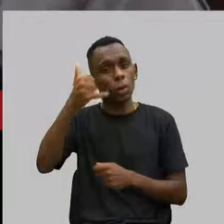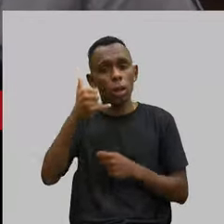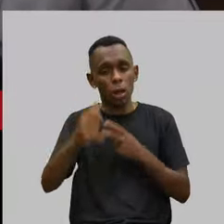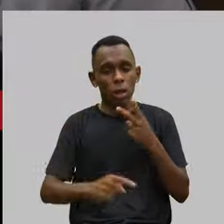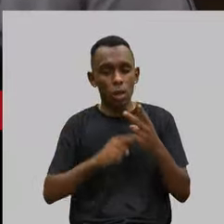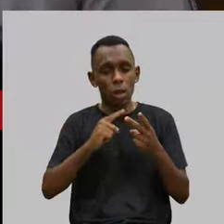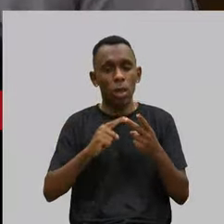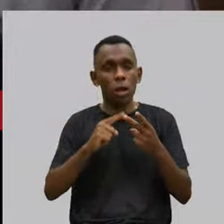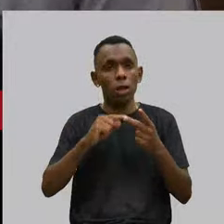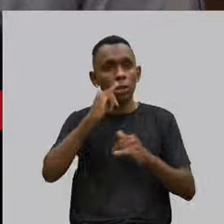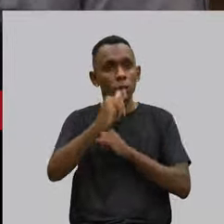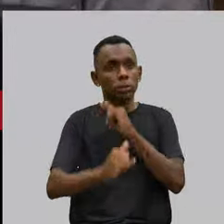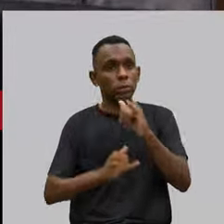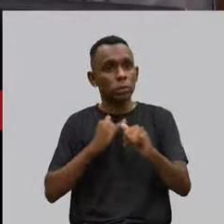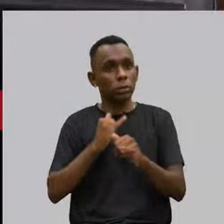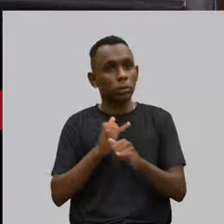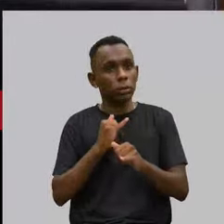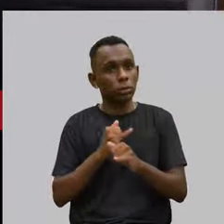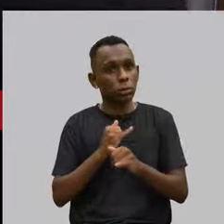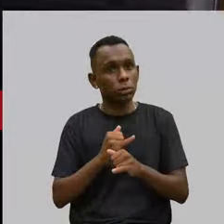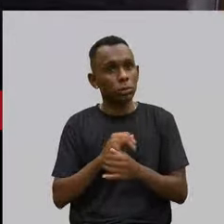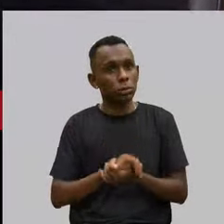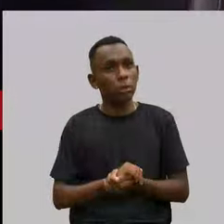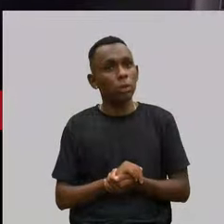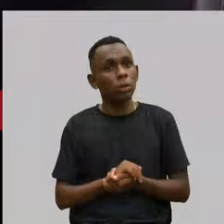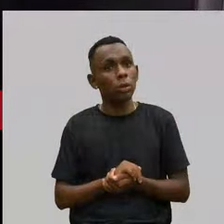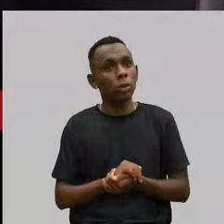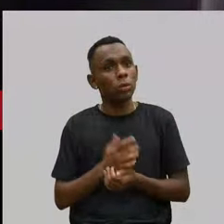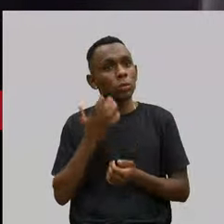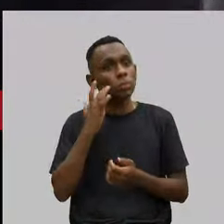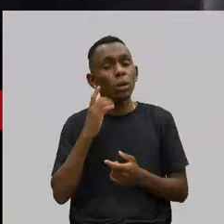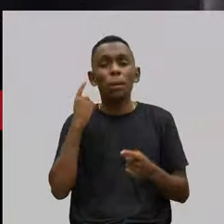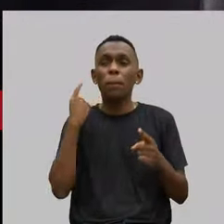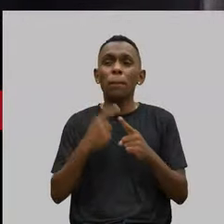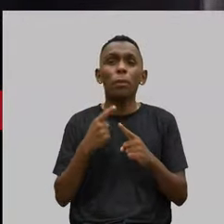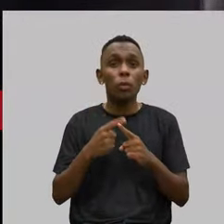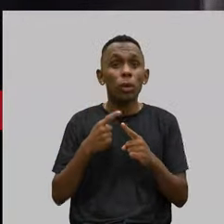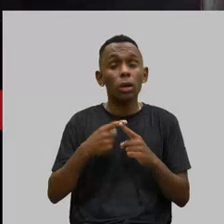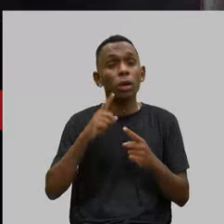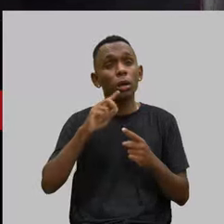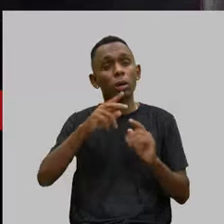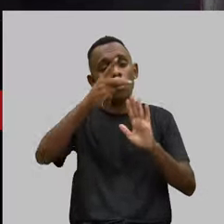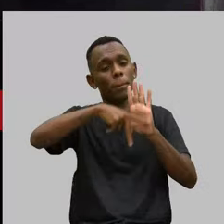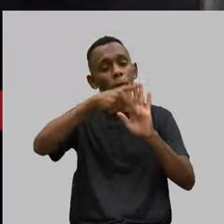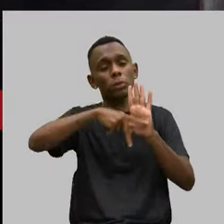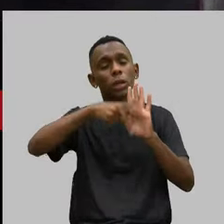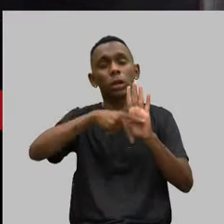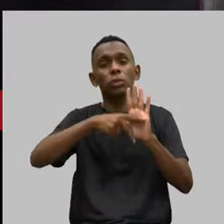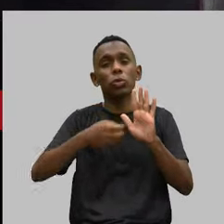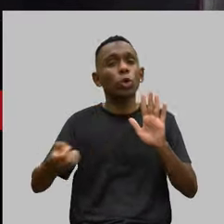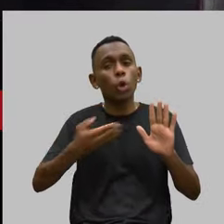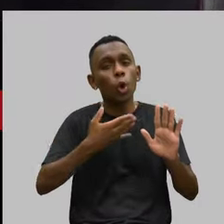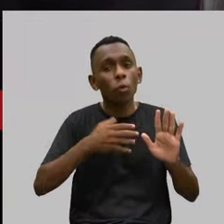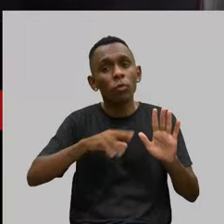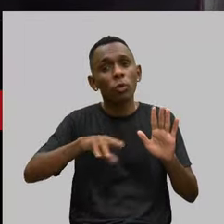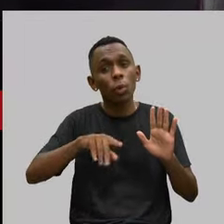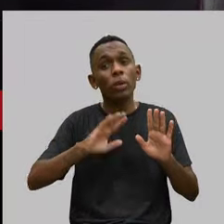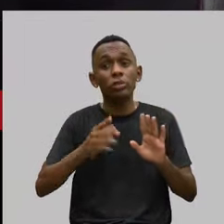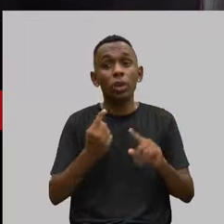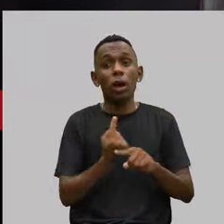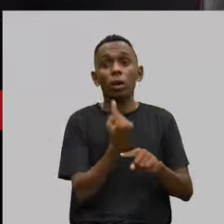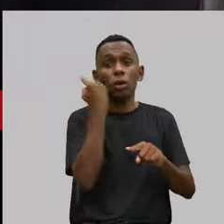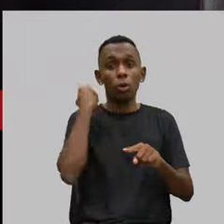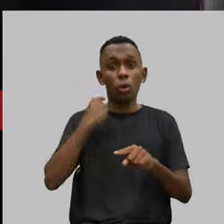internet e Nós não entendemos porque esse programa não é um programa novo né ele já existia em outros